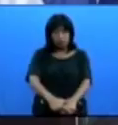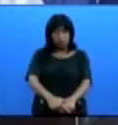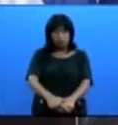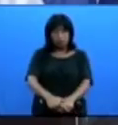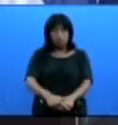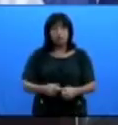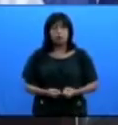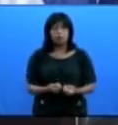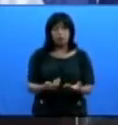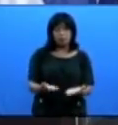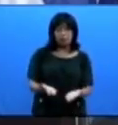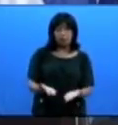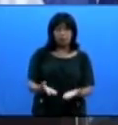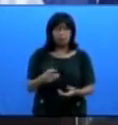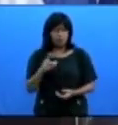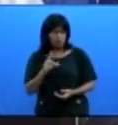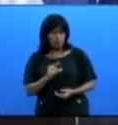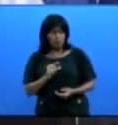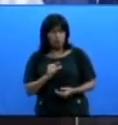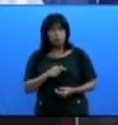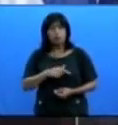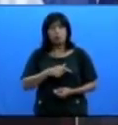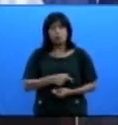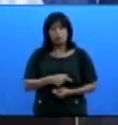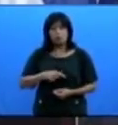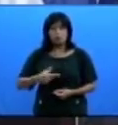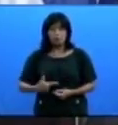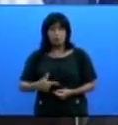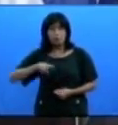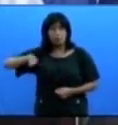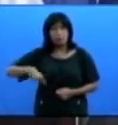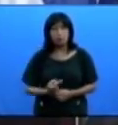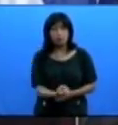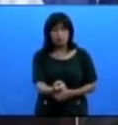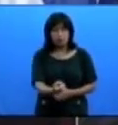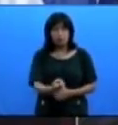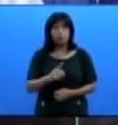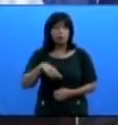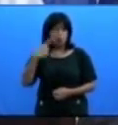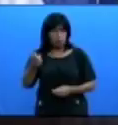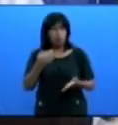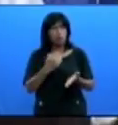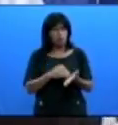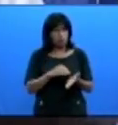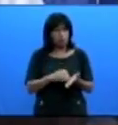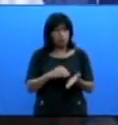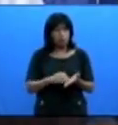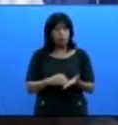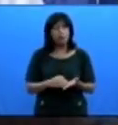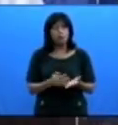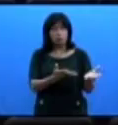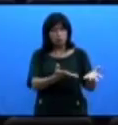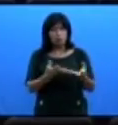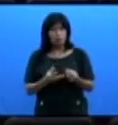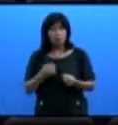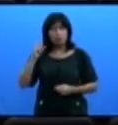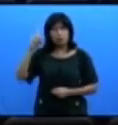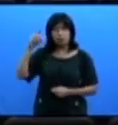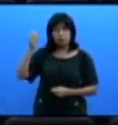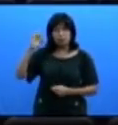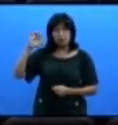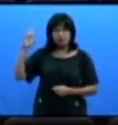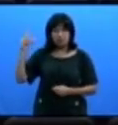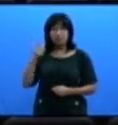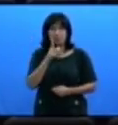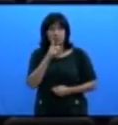estão previstos pouco mais de 72 milhões e para o urbanismo quase 28 milhões. O DAEA, Departamento de